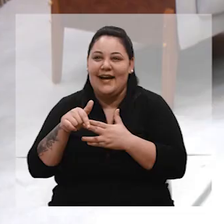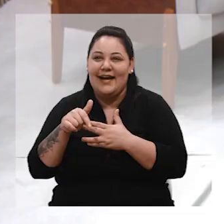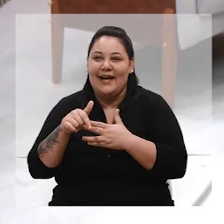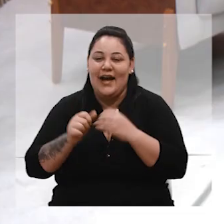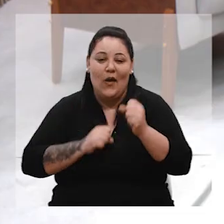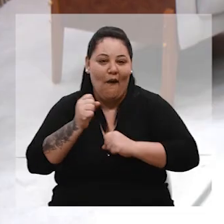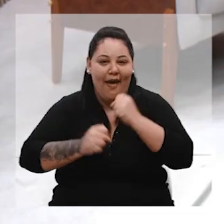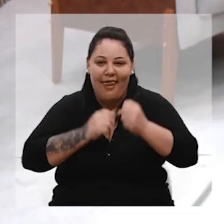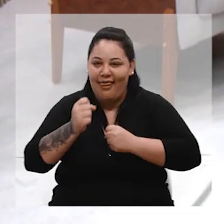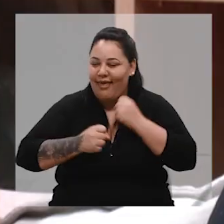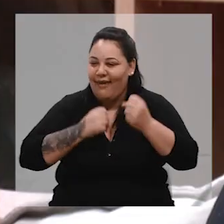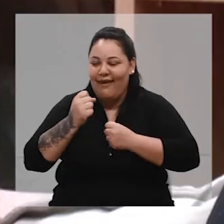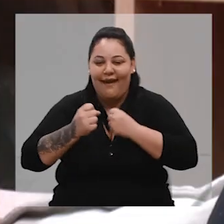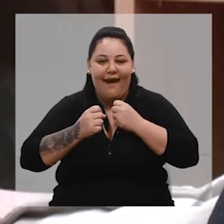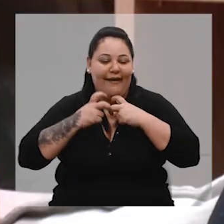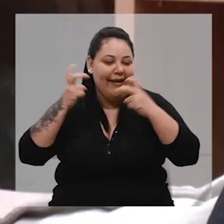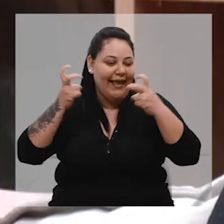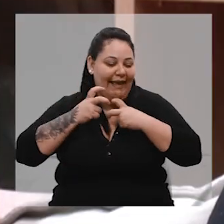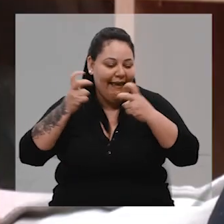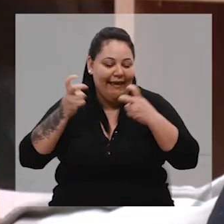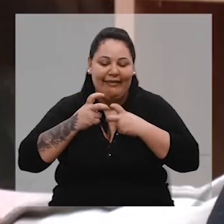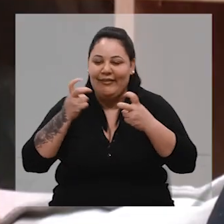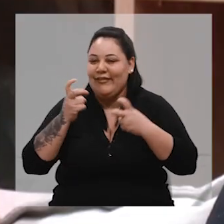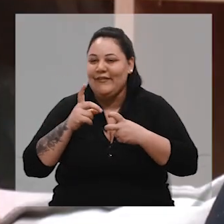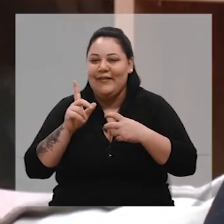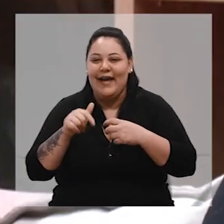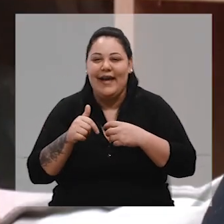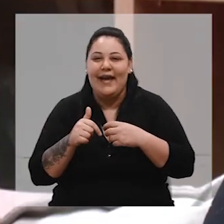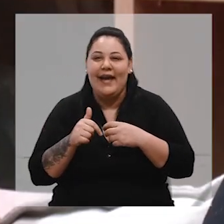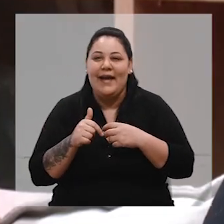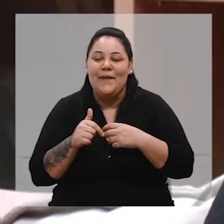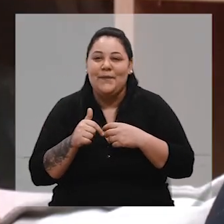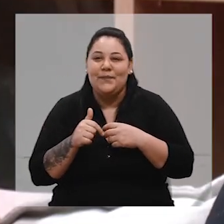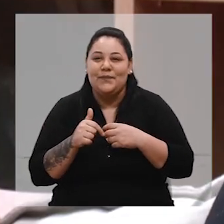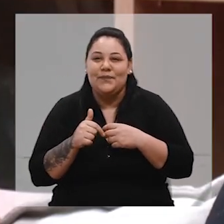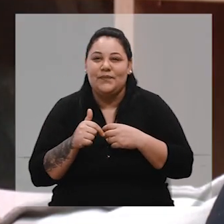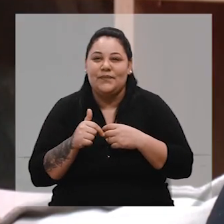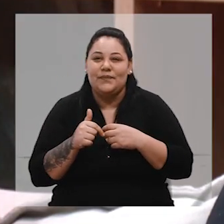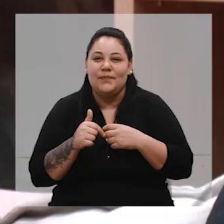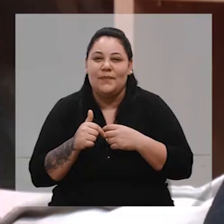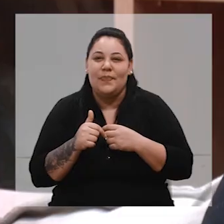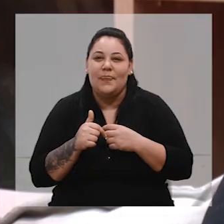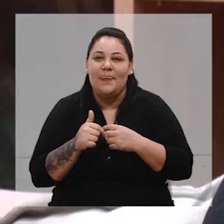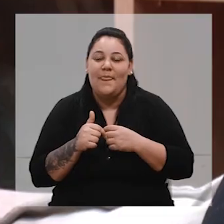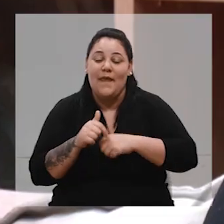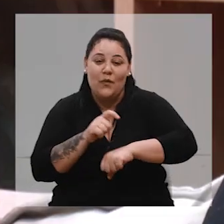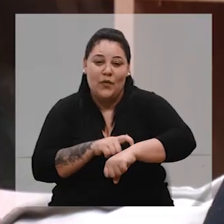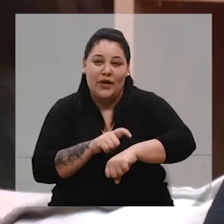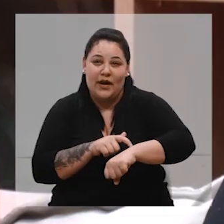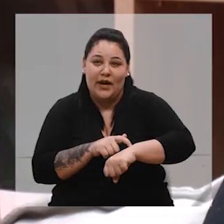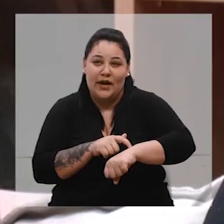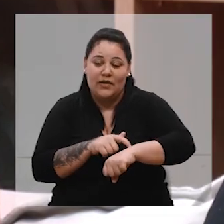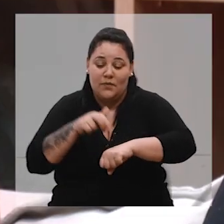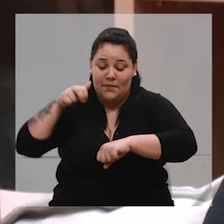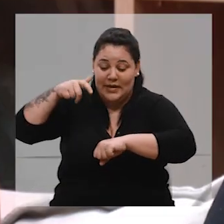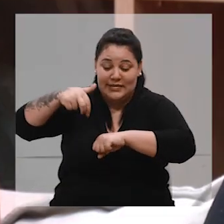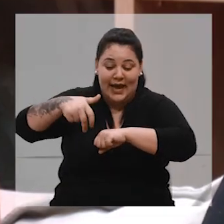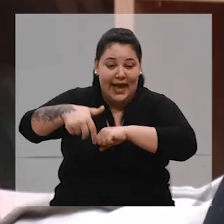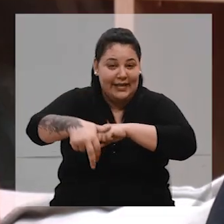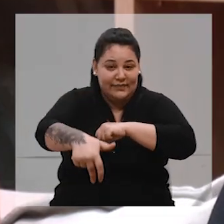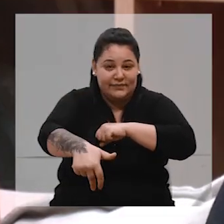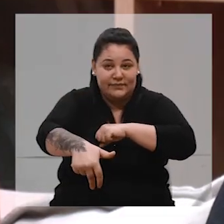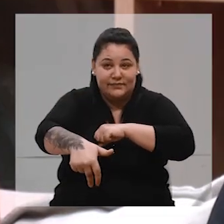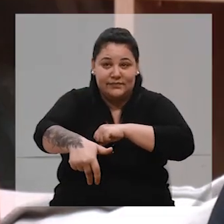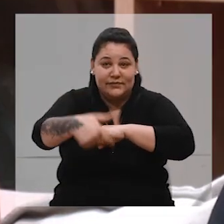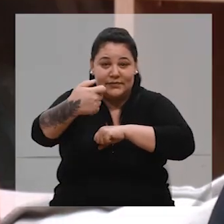meu Deus. O recreio é correria de um lado pro outro, né? A gente é